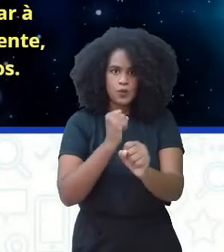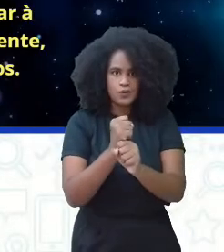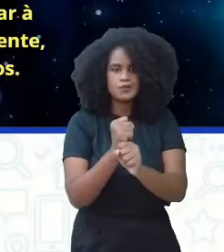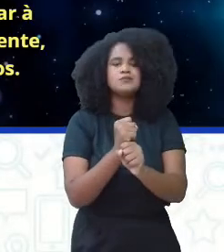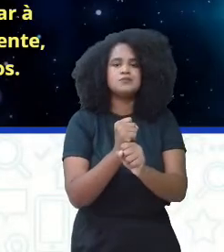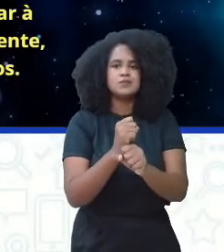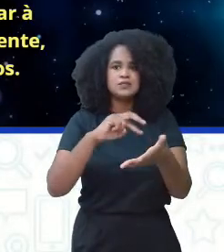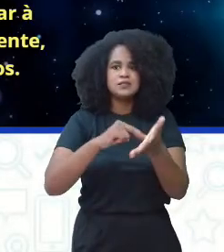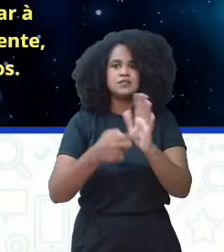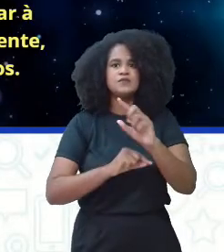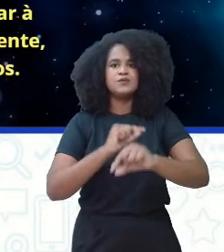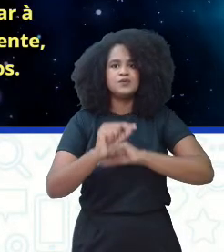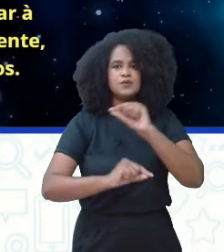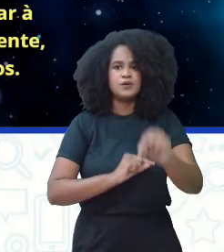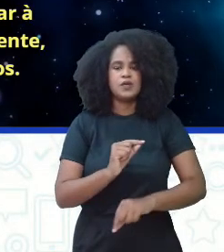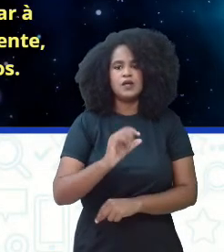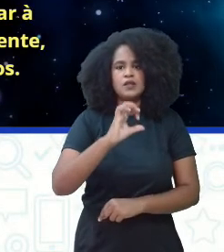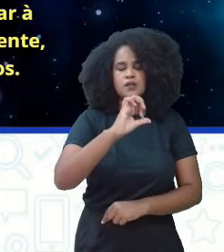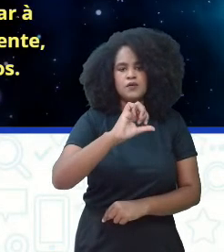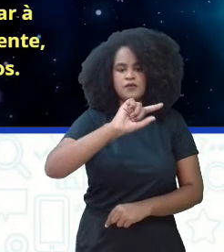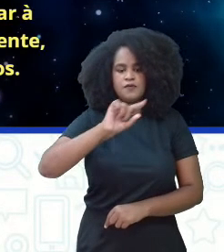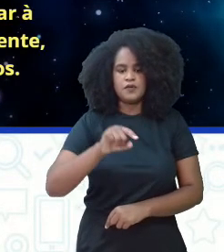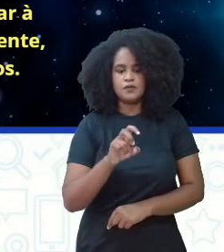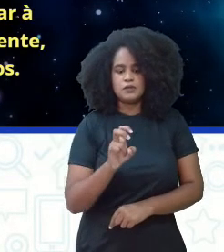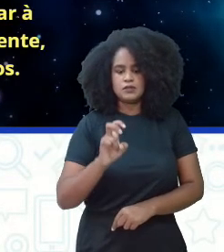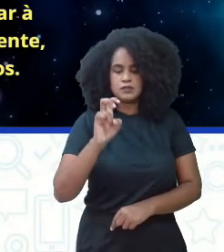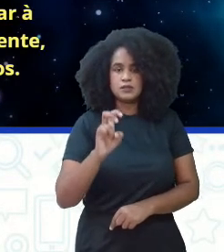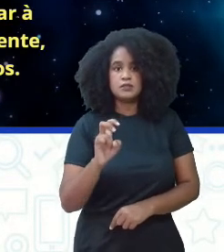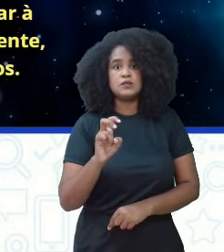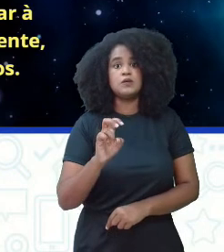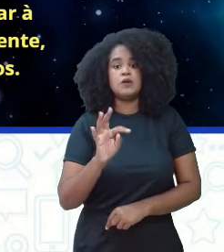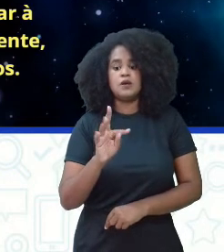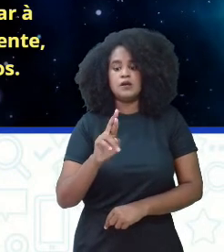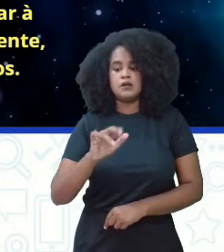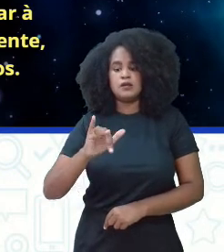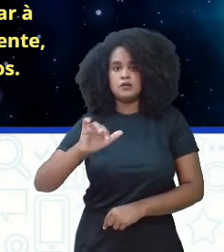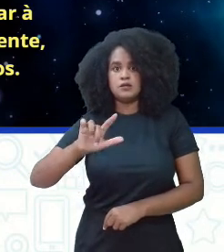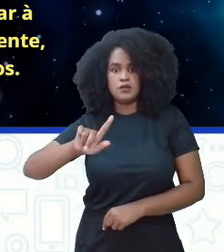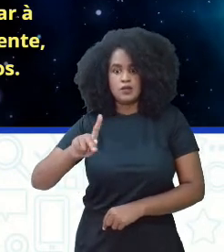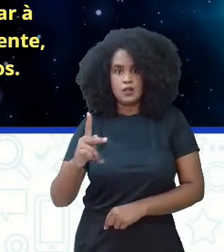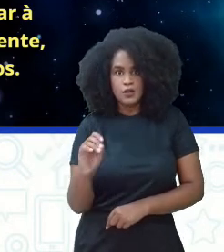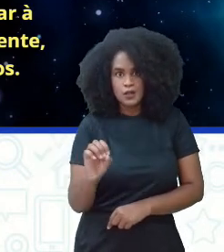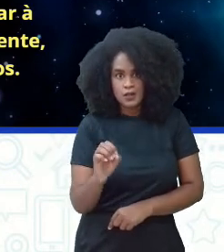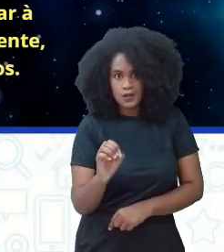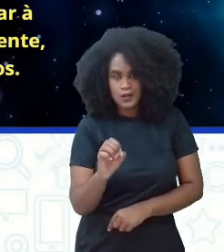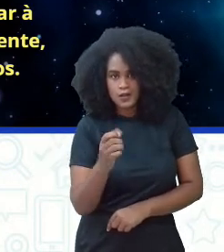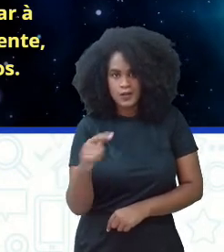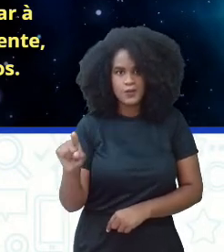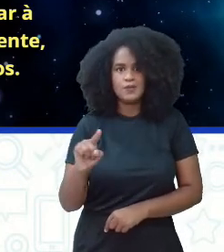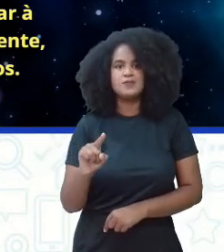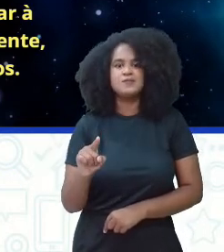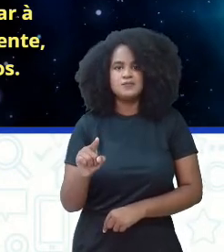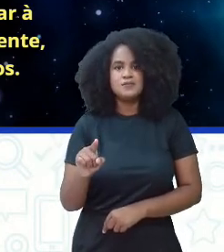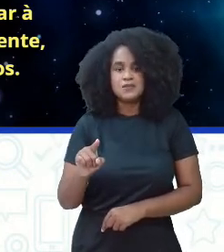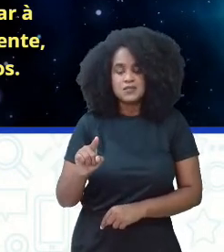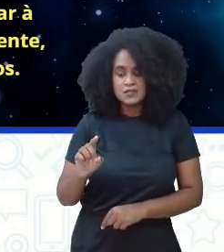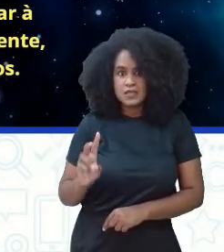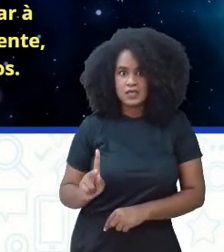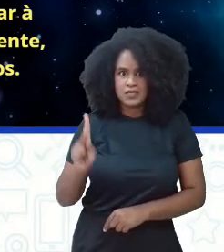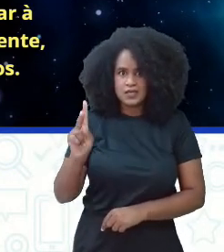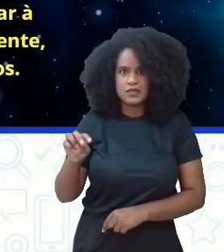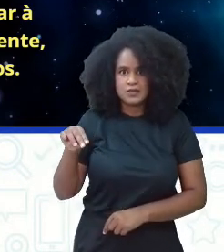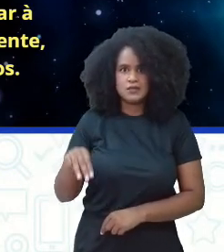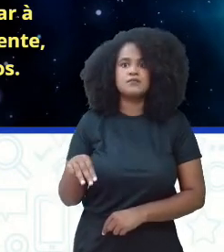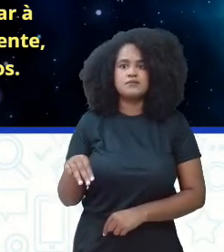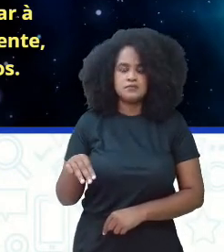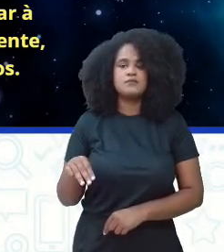9,5 trilhões de quilômetros. É quilômetro pra caramba, ó. A gente escreveria mais ou menos nesse formato aqui e ainda